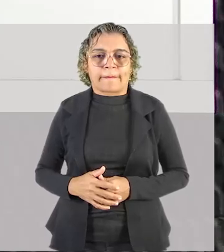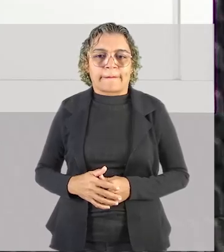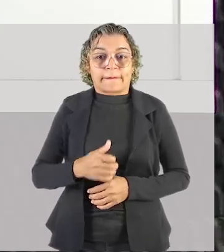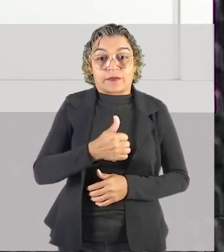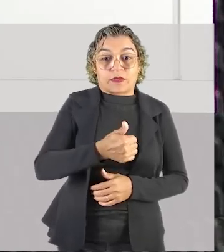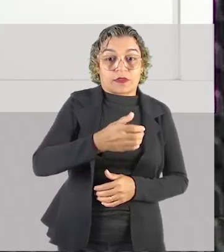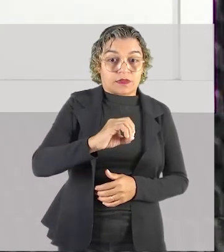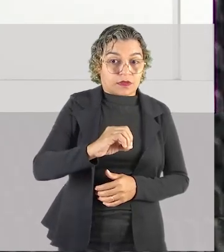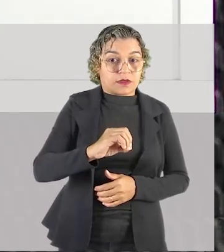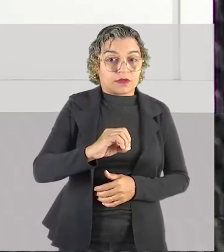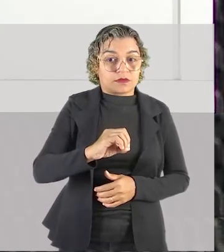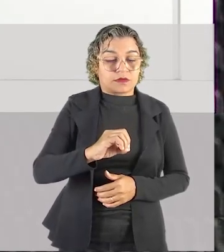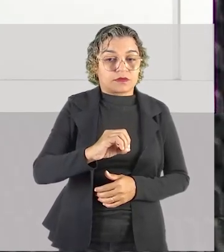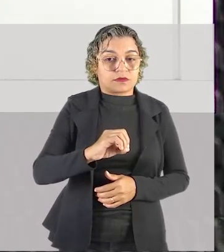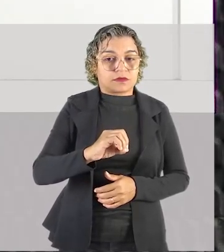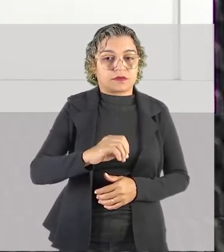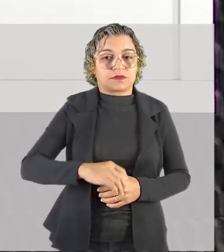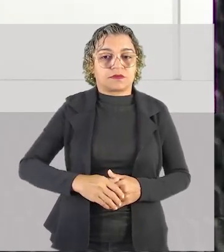temos 10